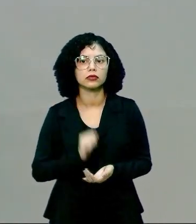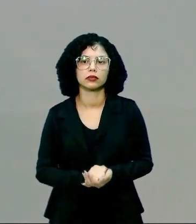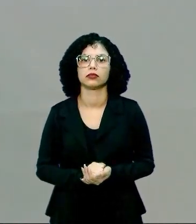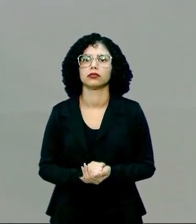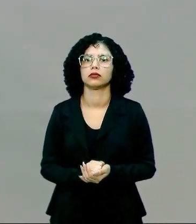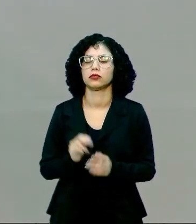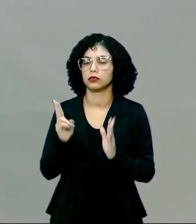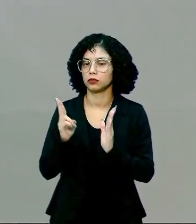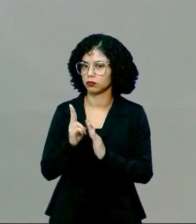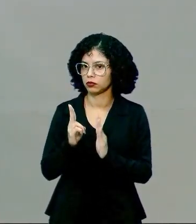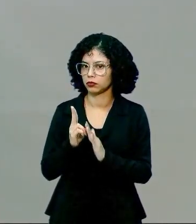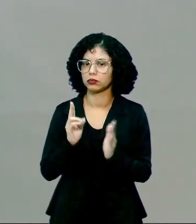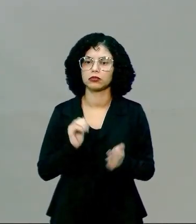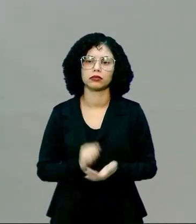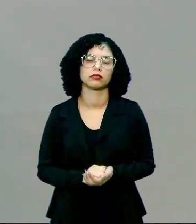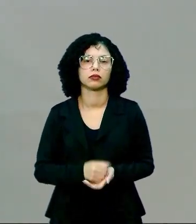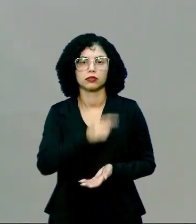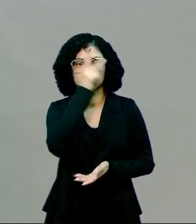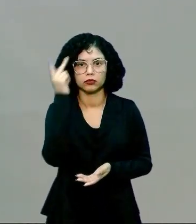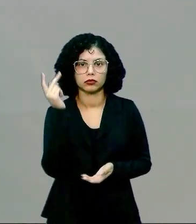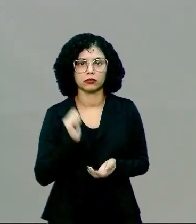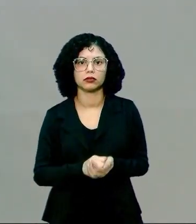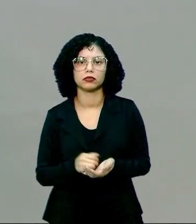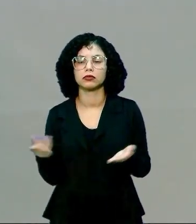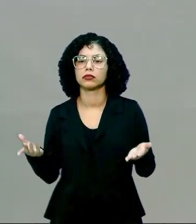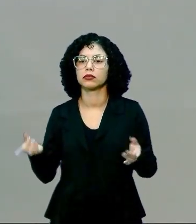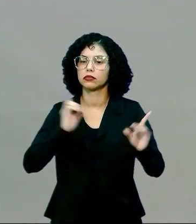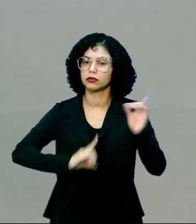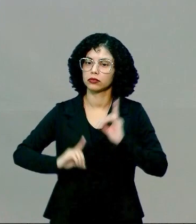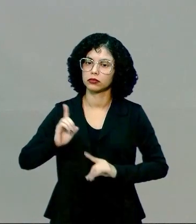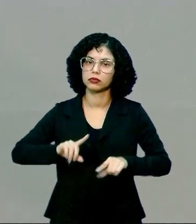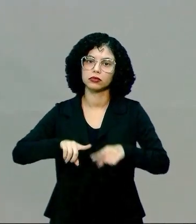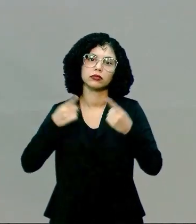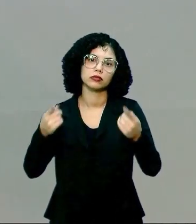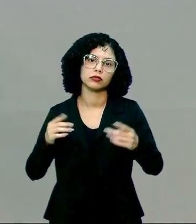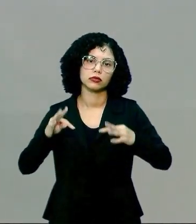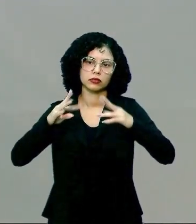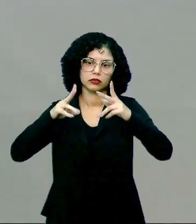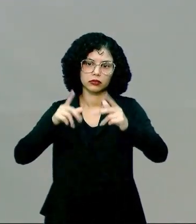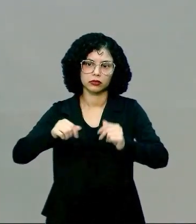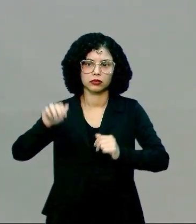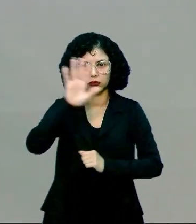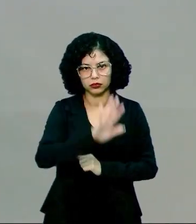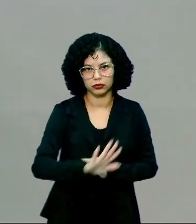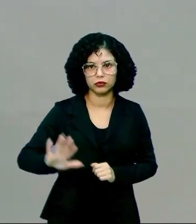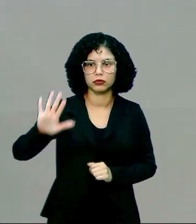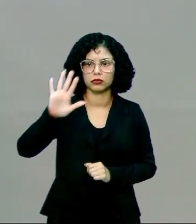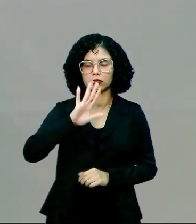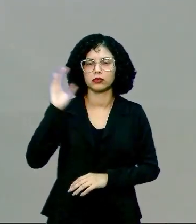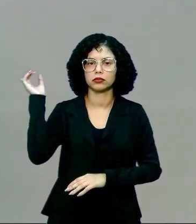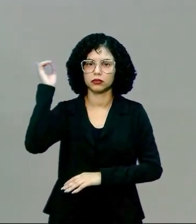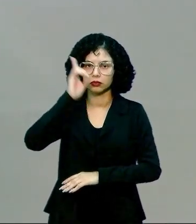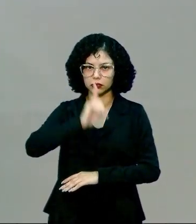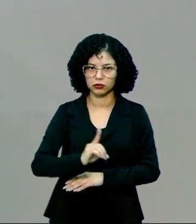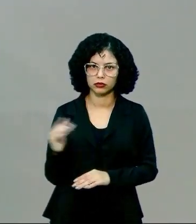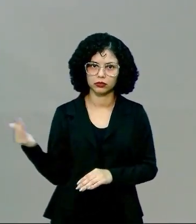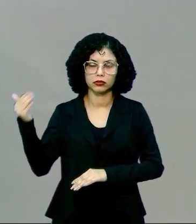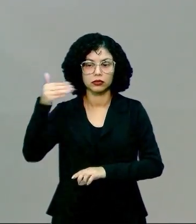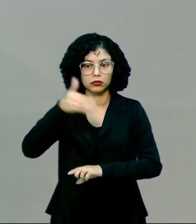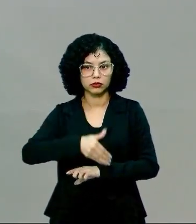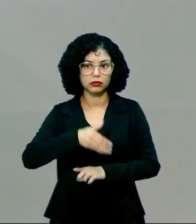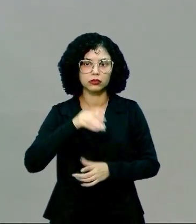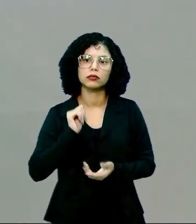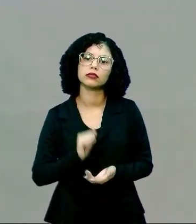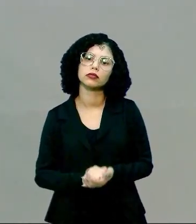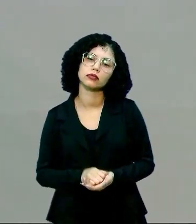o índio, não importa se é a pessoa com deficiência, mas todos têm direito ao acesso à saúde